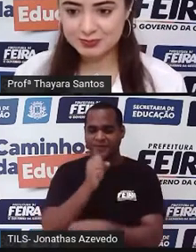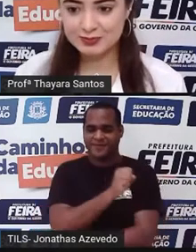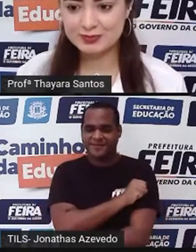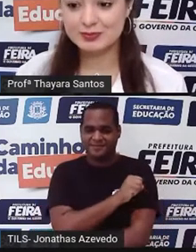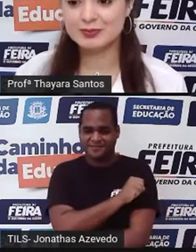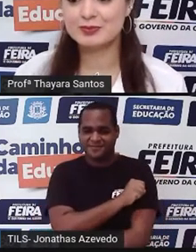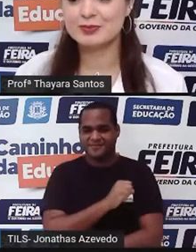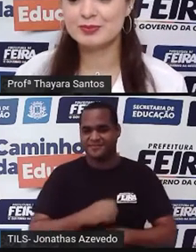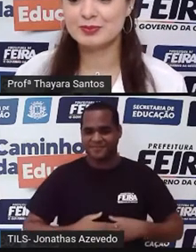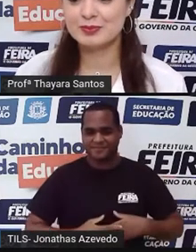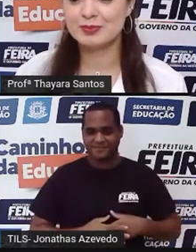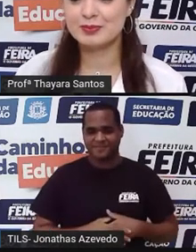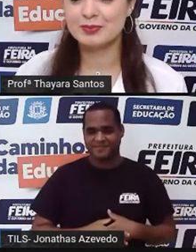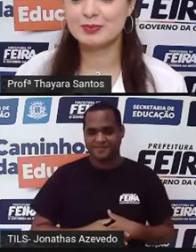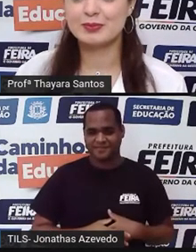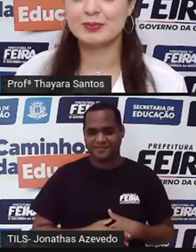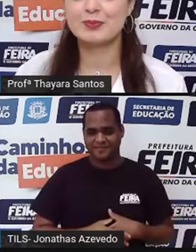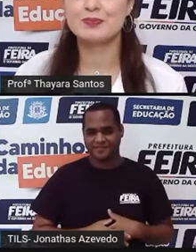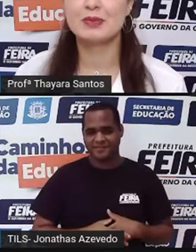ano